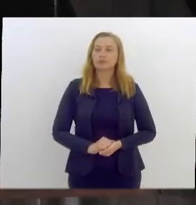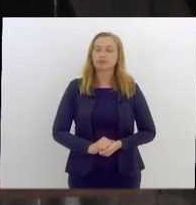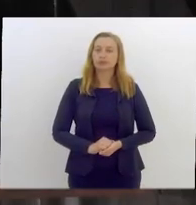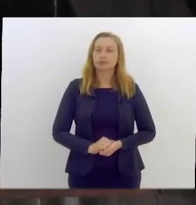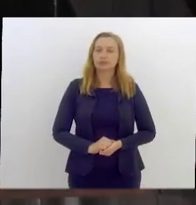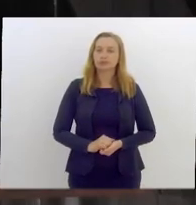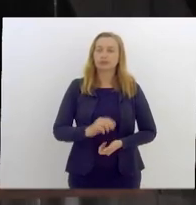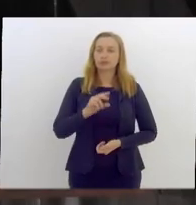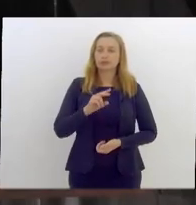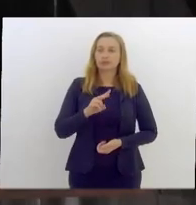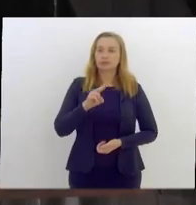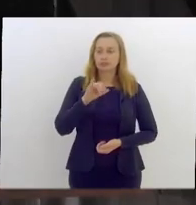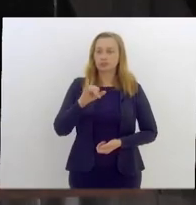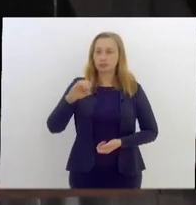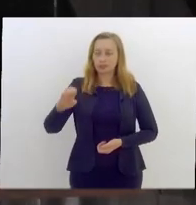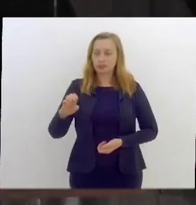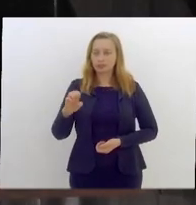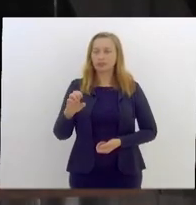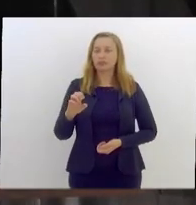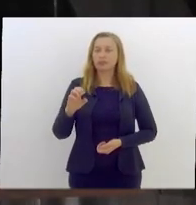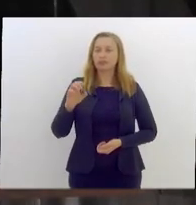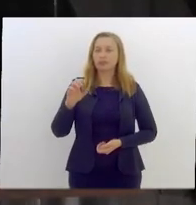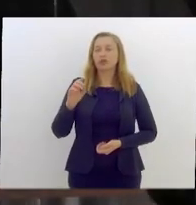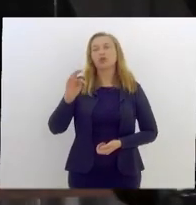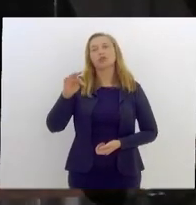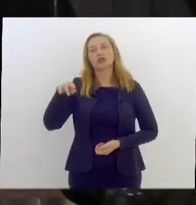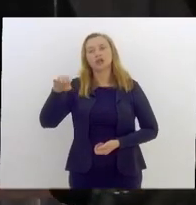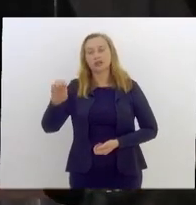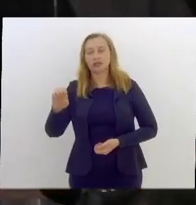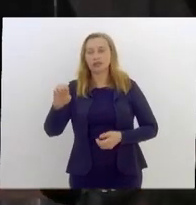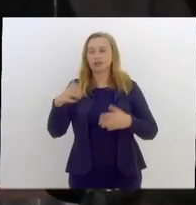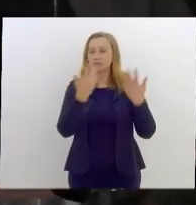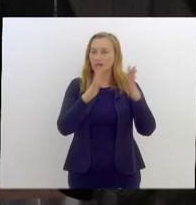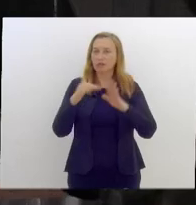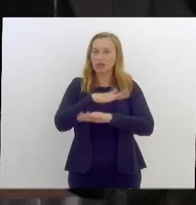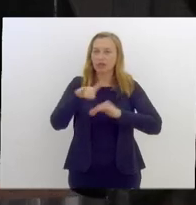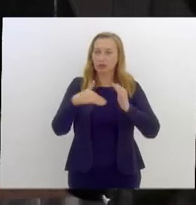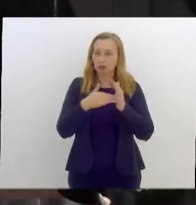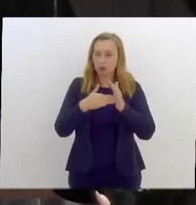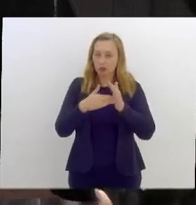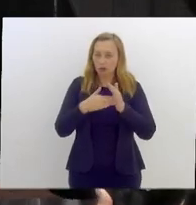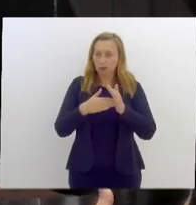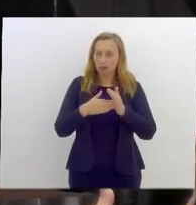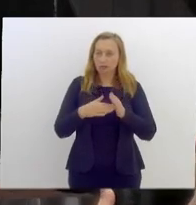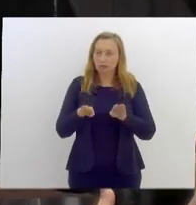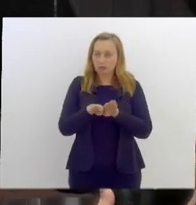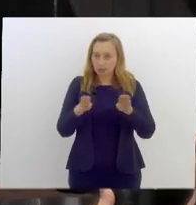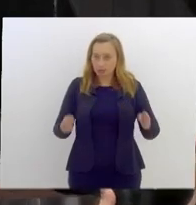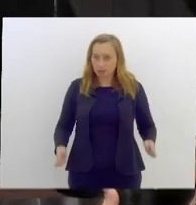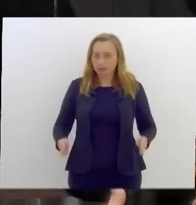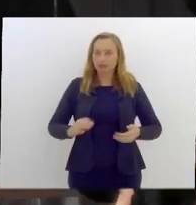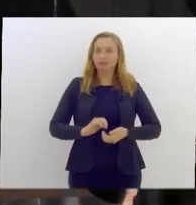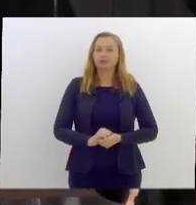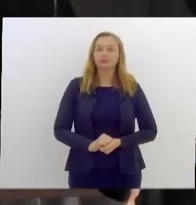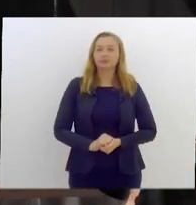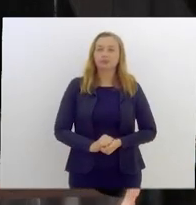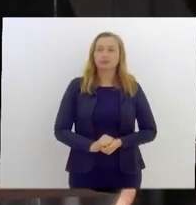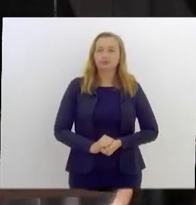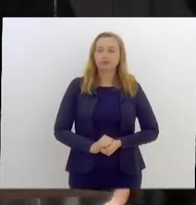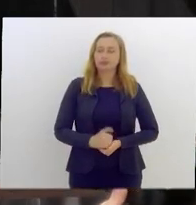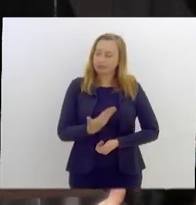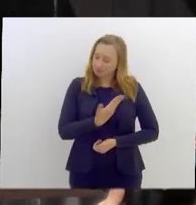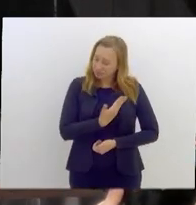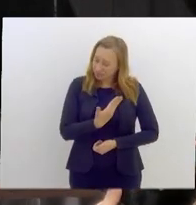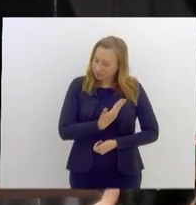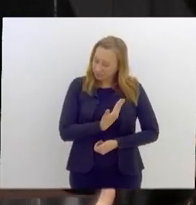vice-almirante Passos, representante da Marinha do Brasil, em nome dos quais eu saúdo todos os componentes daqui da mesa, meus diletos